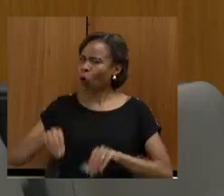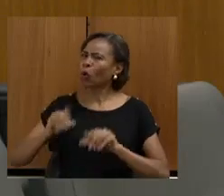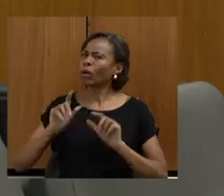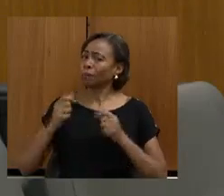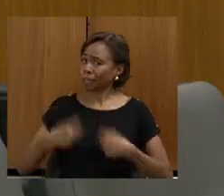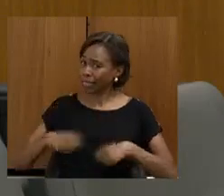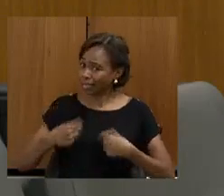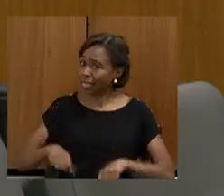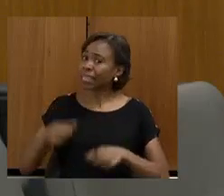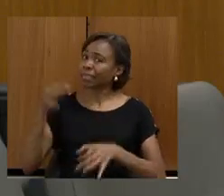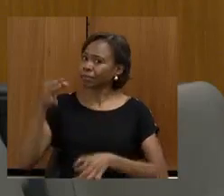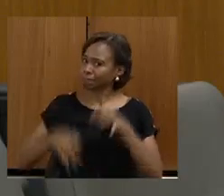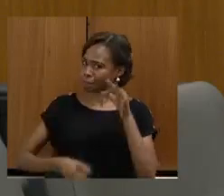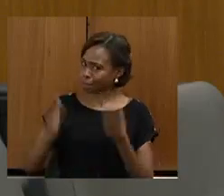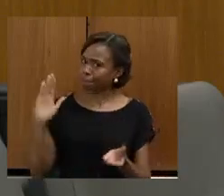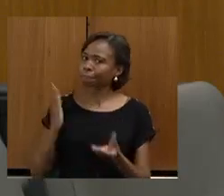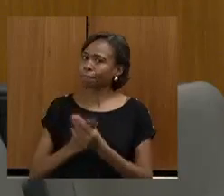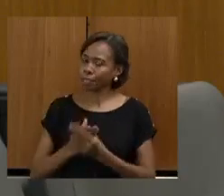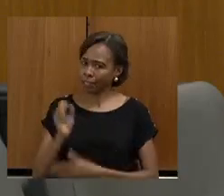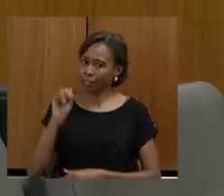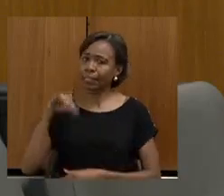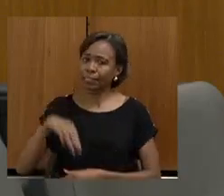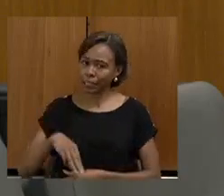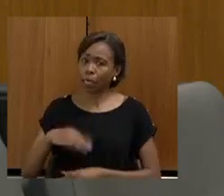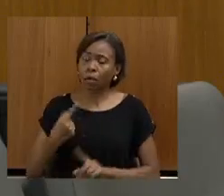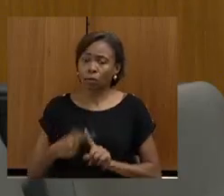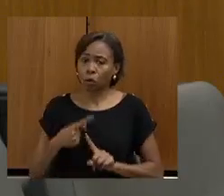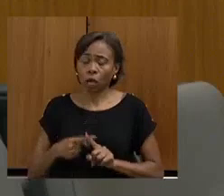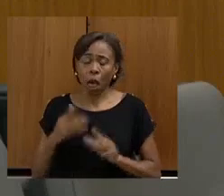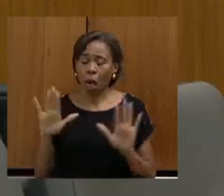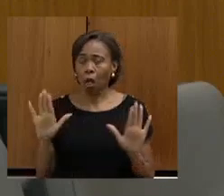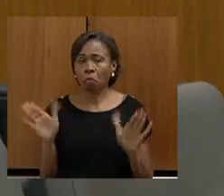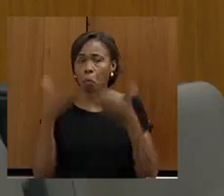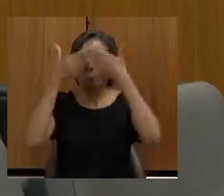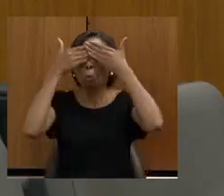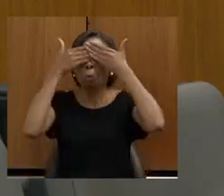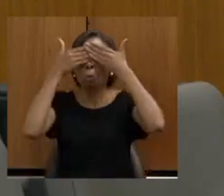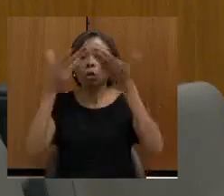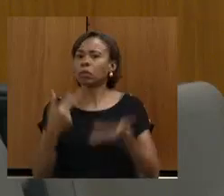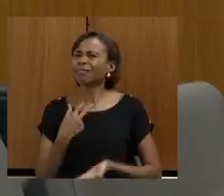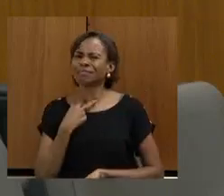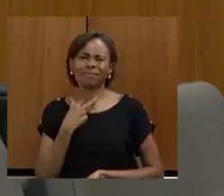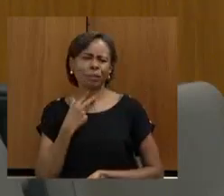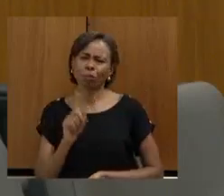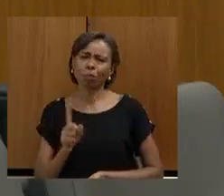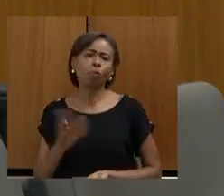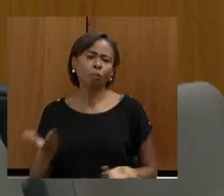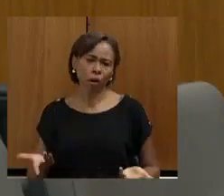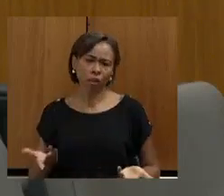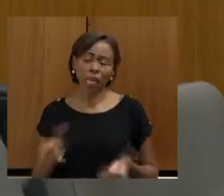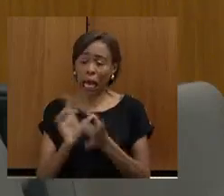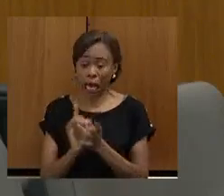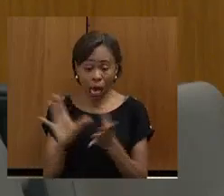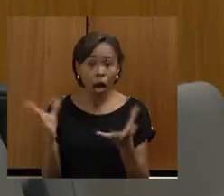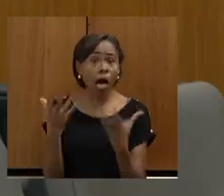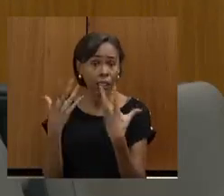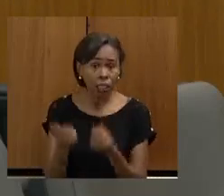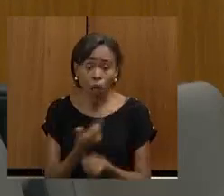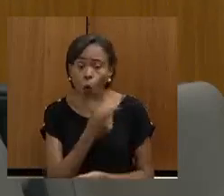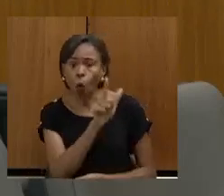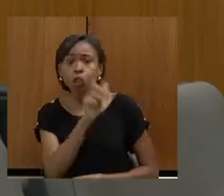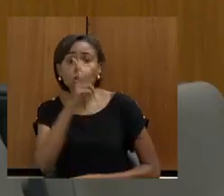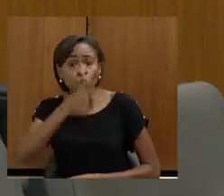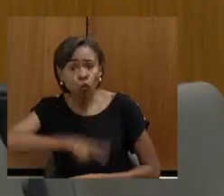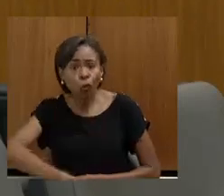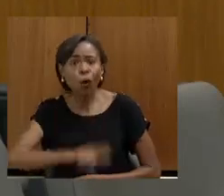reparado. A gente não pode se colocar uma venda nos olhos, a gente não pode fazer que ou permitir que outras mães,